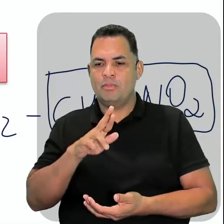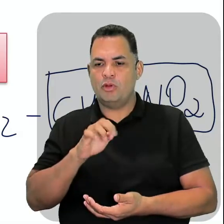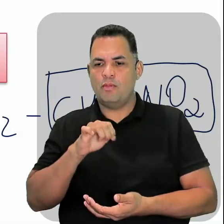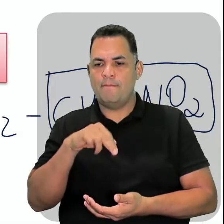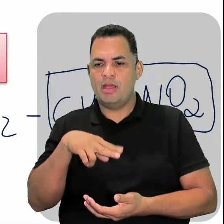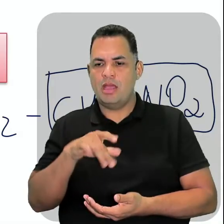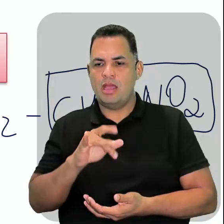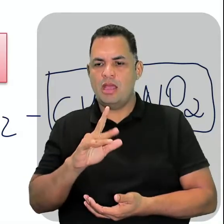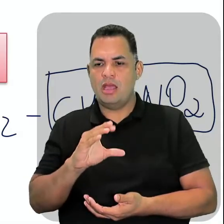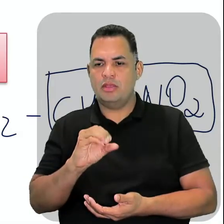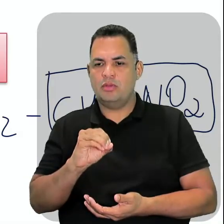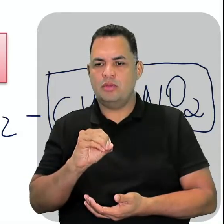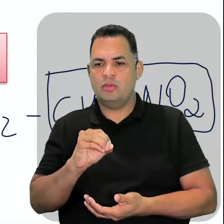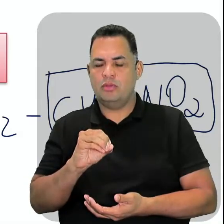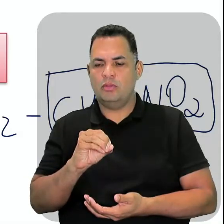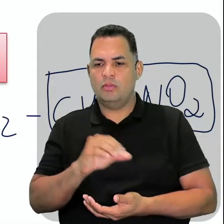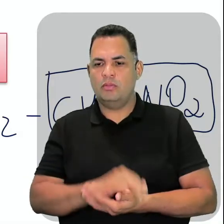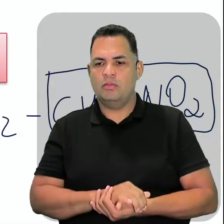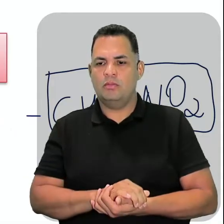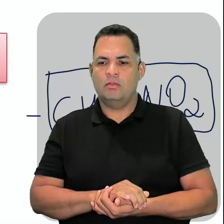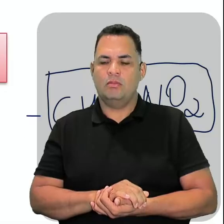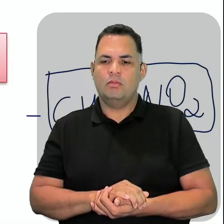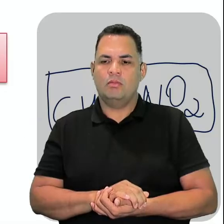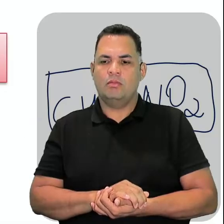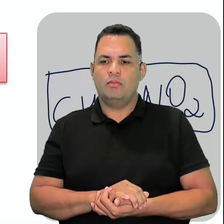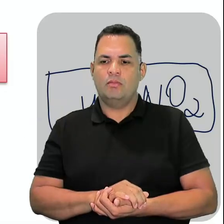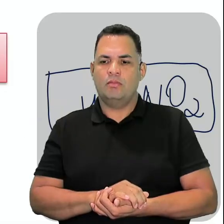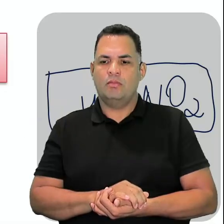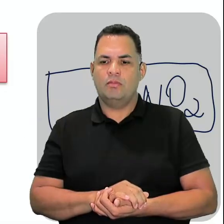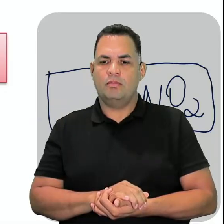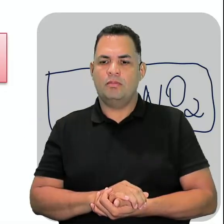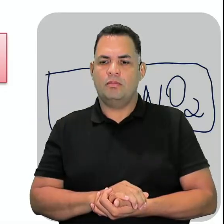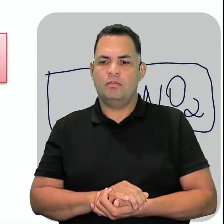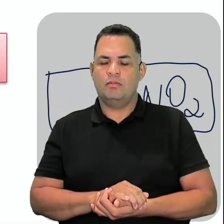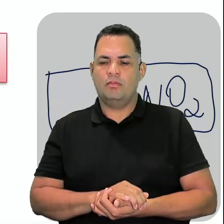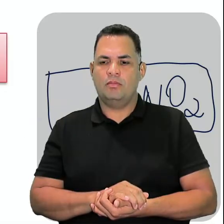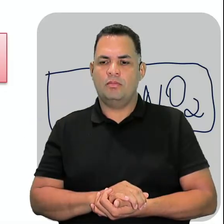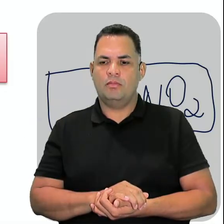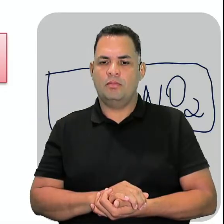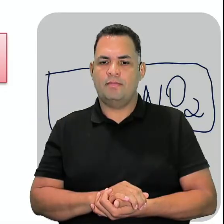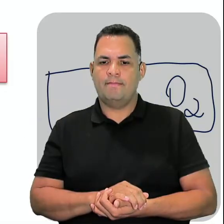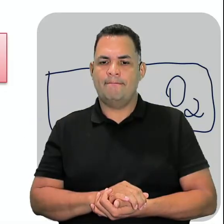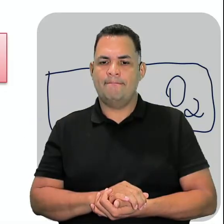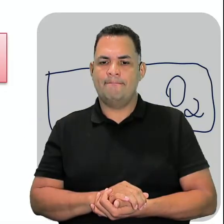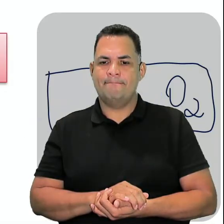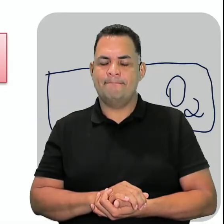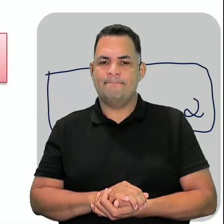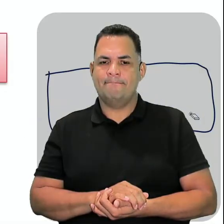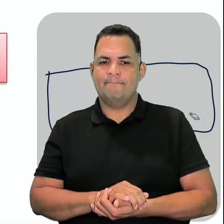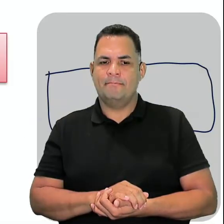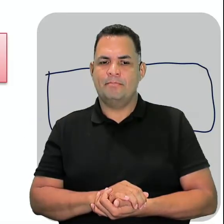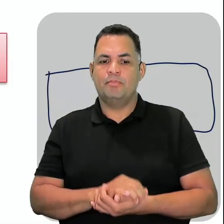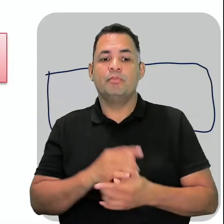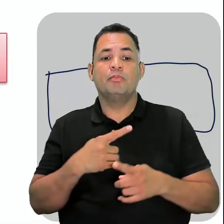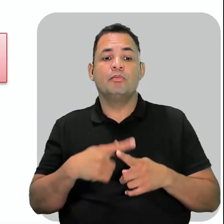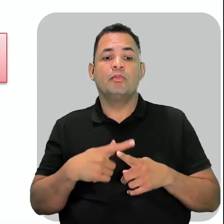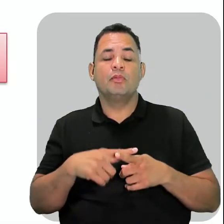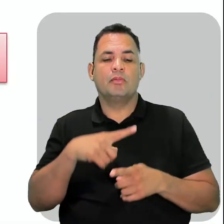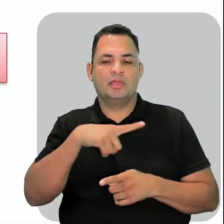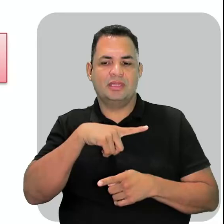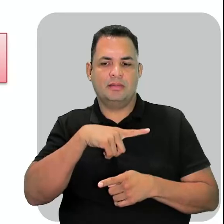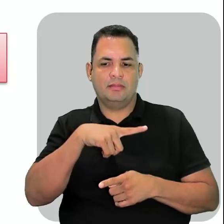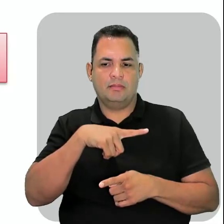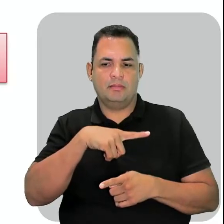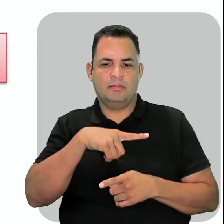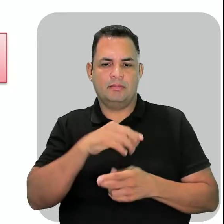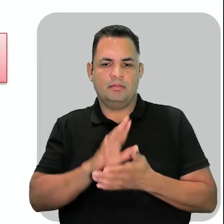porque ficou escondido, calma aí. Essa situação aqui seria o nitropropano, porque eu teria